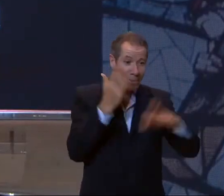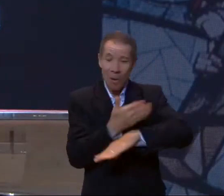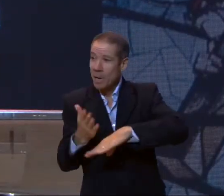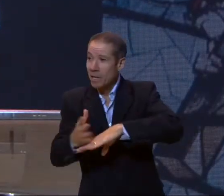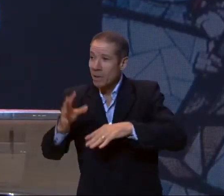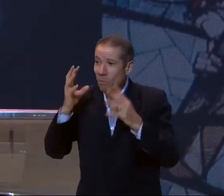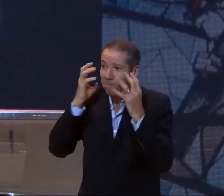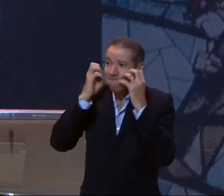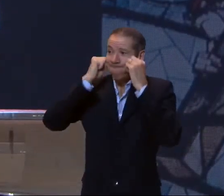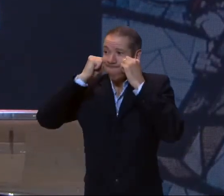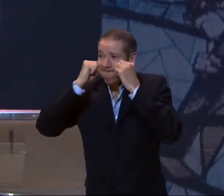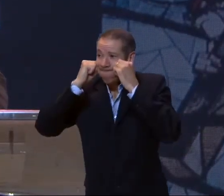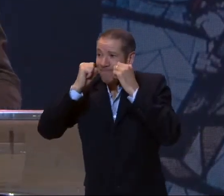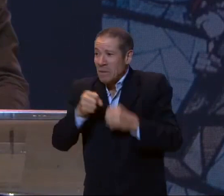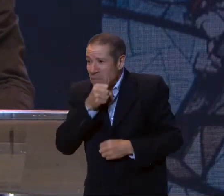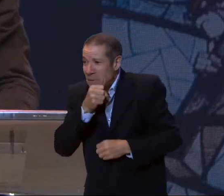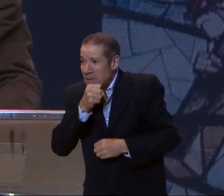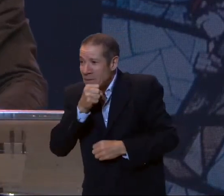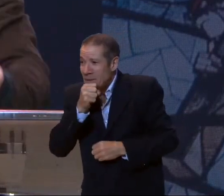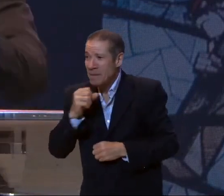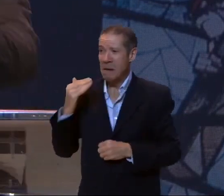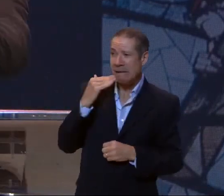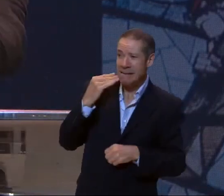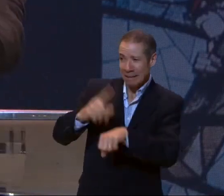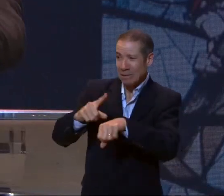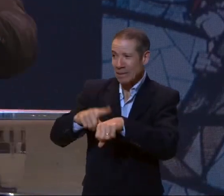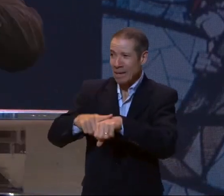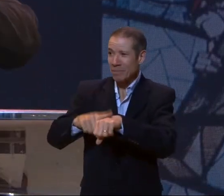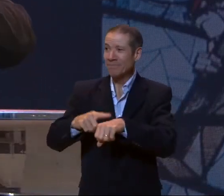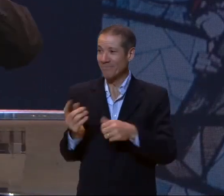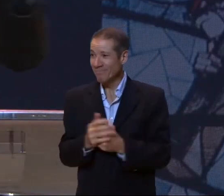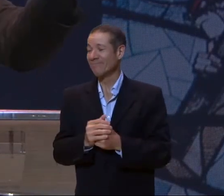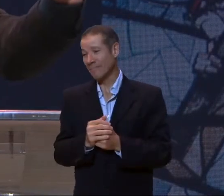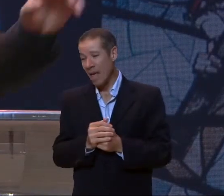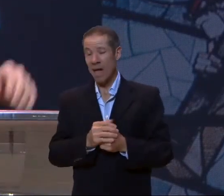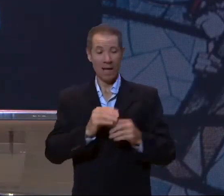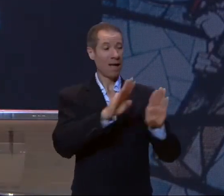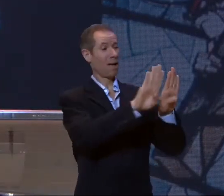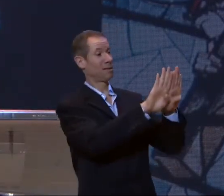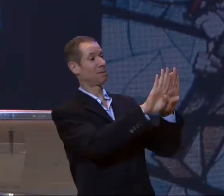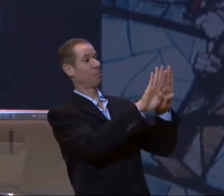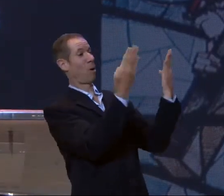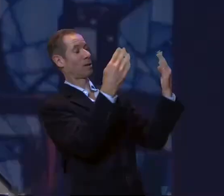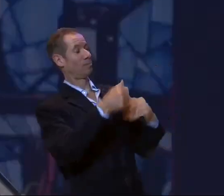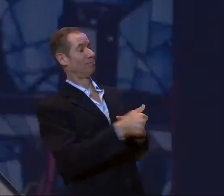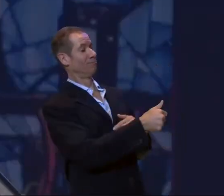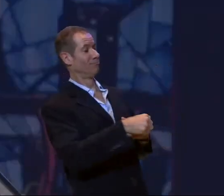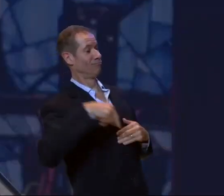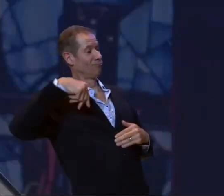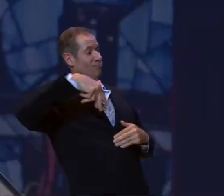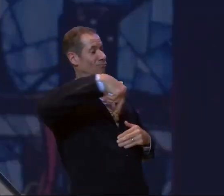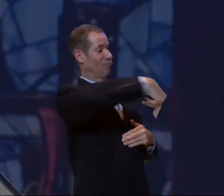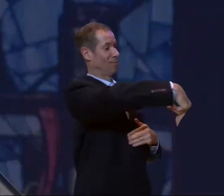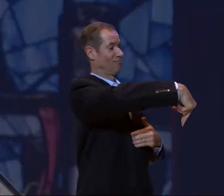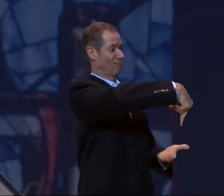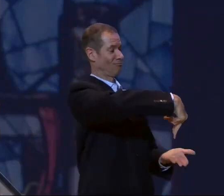já enrugada por conta do efeito do tempo. Ela aperta o botão, as portas se abrem e ela